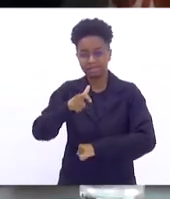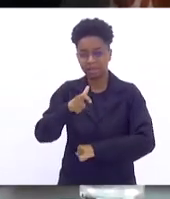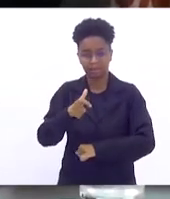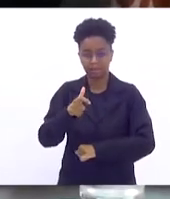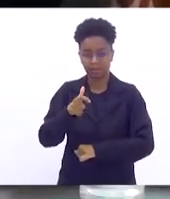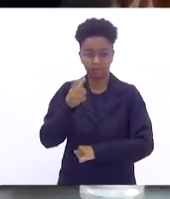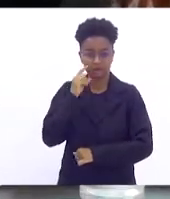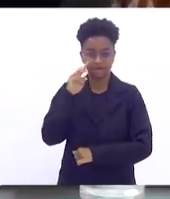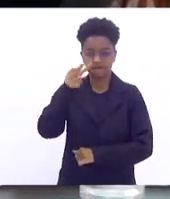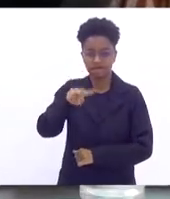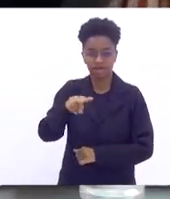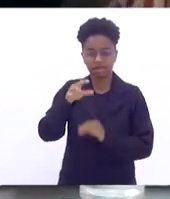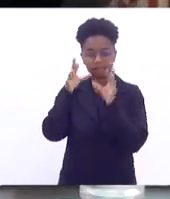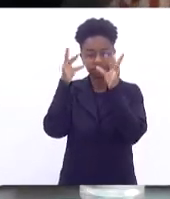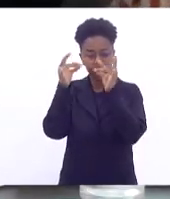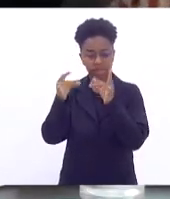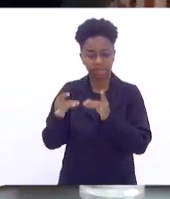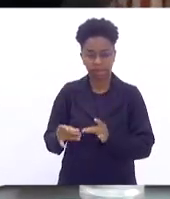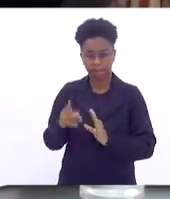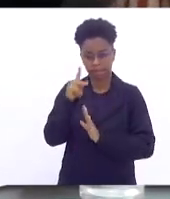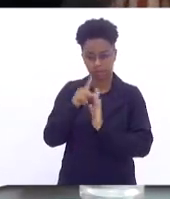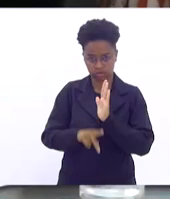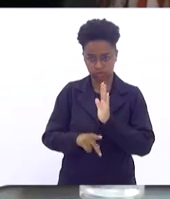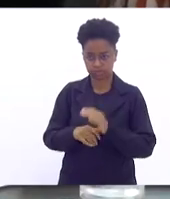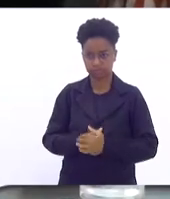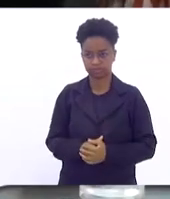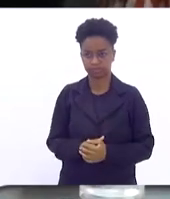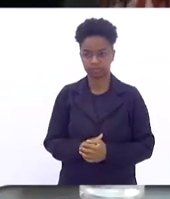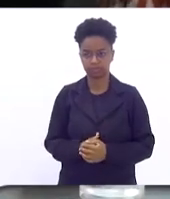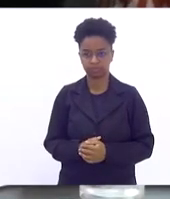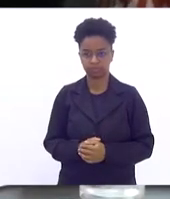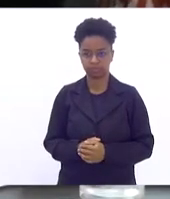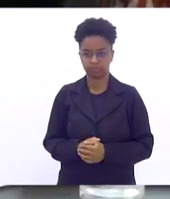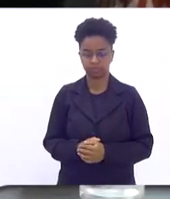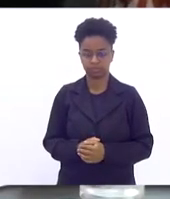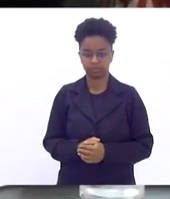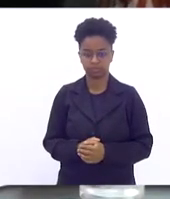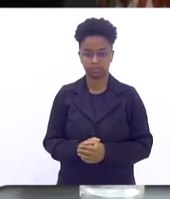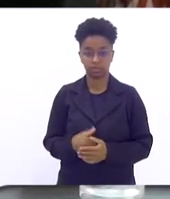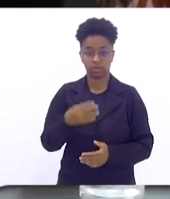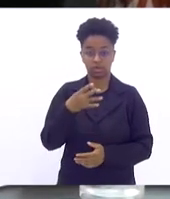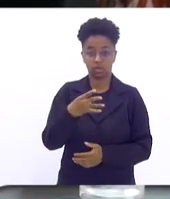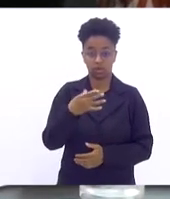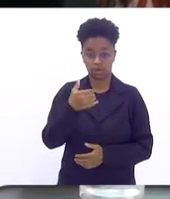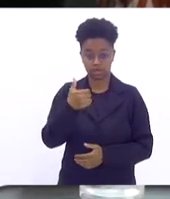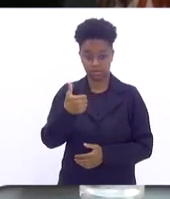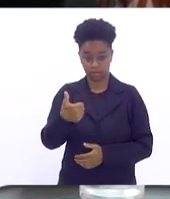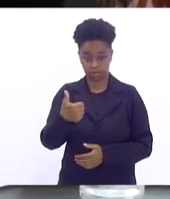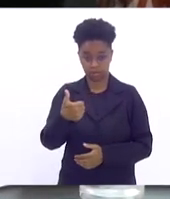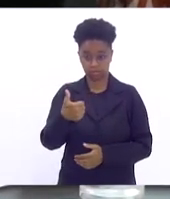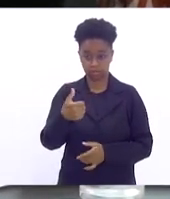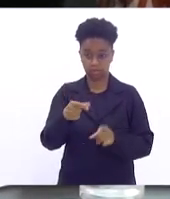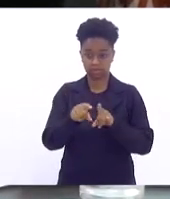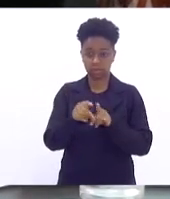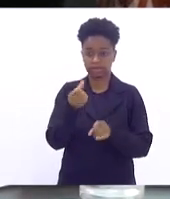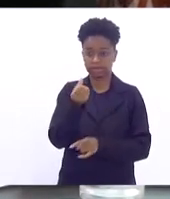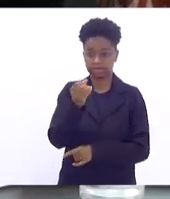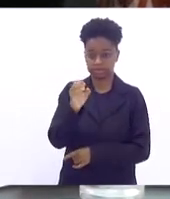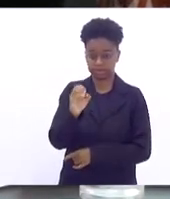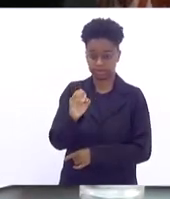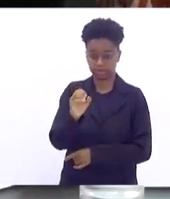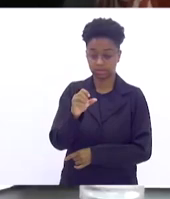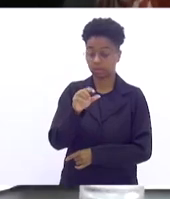no detalhe do projeto dela o 4160 os órfão da covid